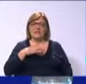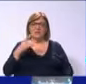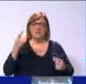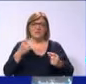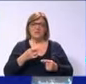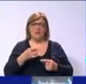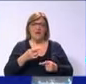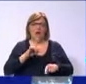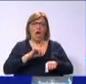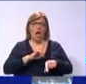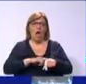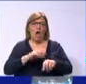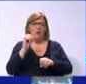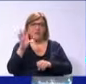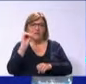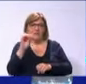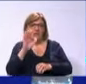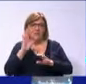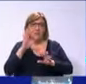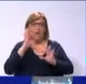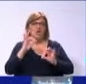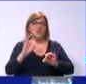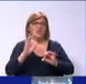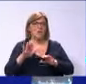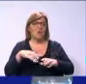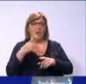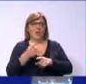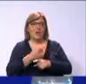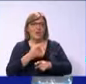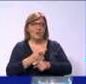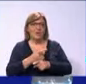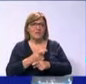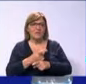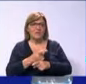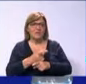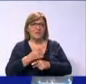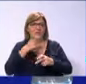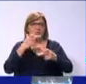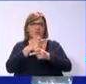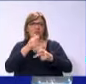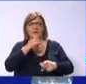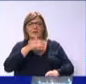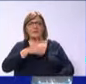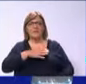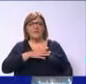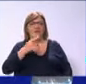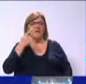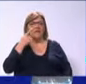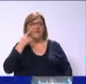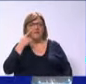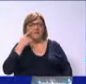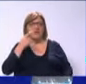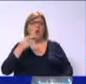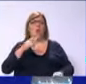com um flash na hora e dizendo é exclusivo qualquer coisa e com o título benfica vive momentos conturbados